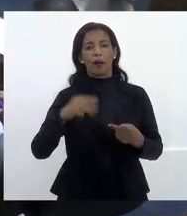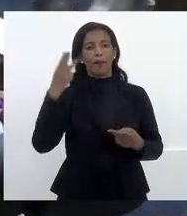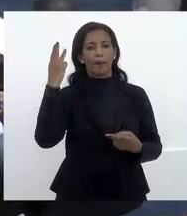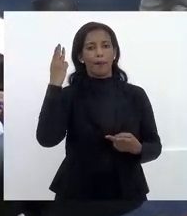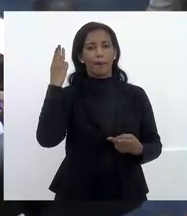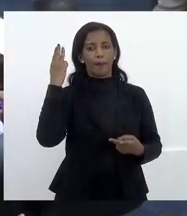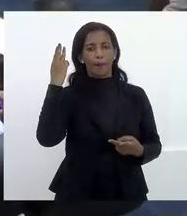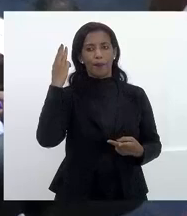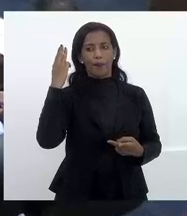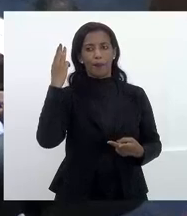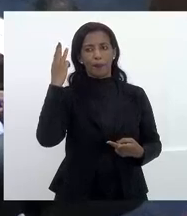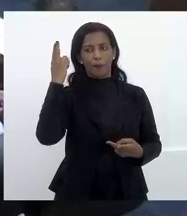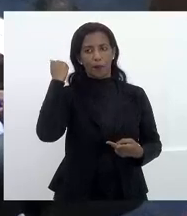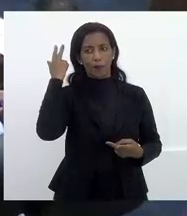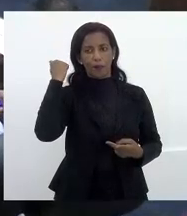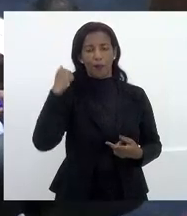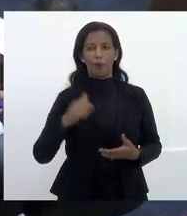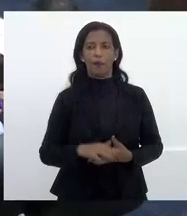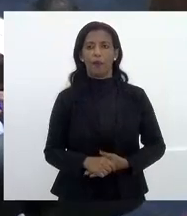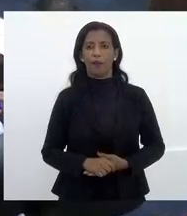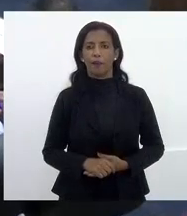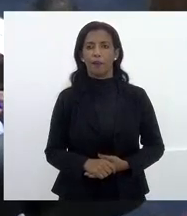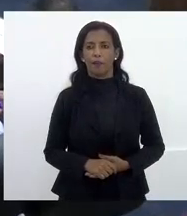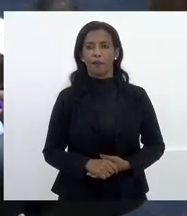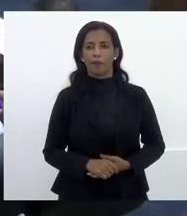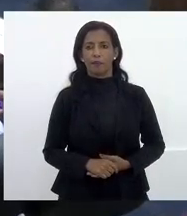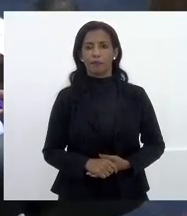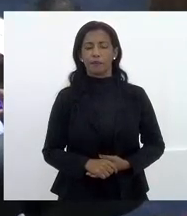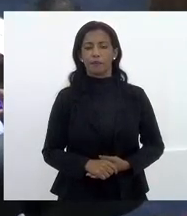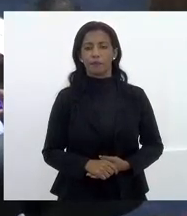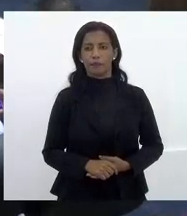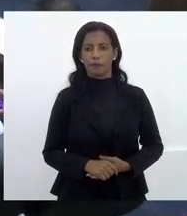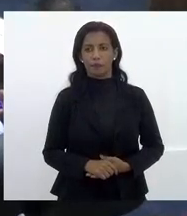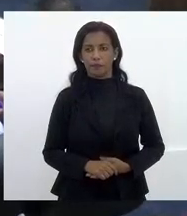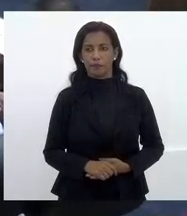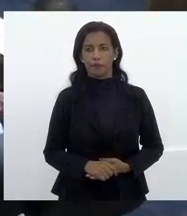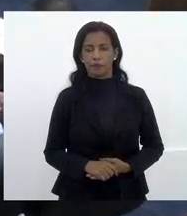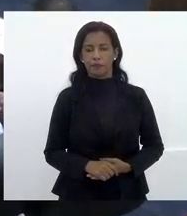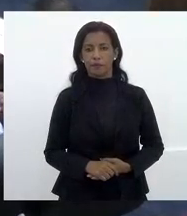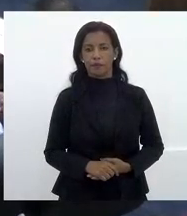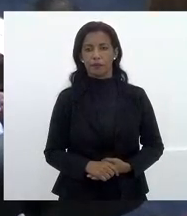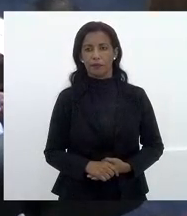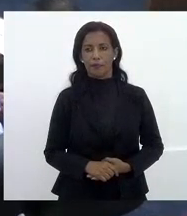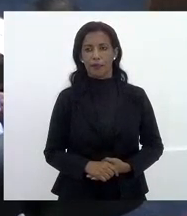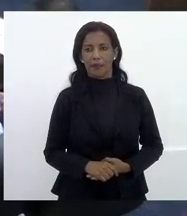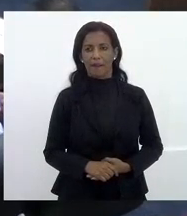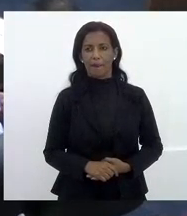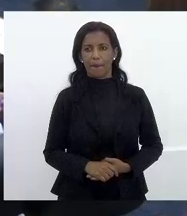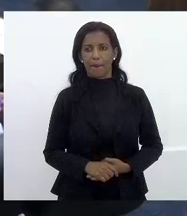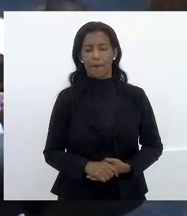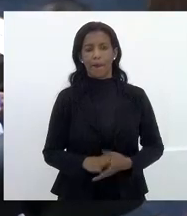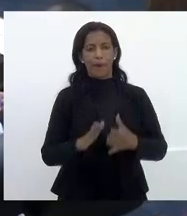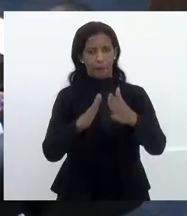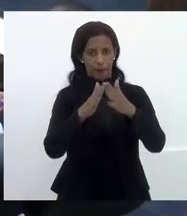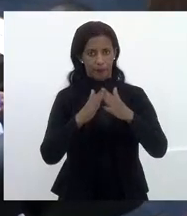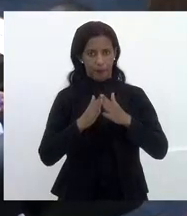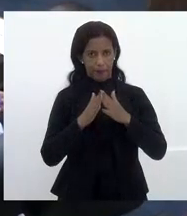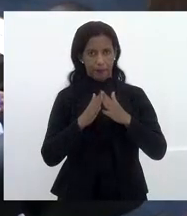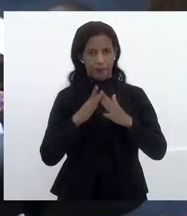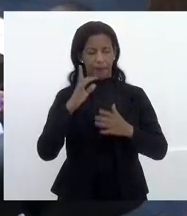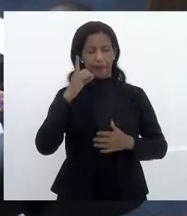Márcio Pacheco e depois vamos encerrar acha a fala digita ficar junto eu vou fazer uma pena que os deputados